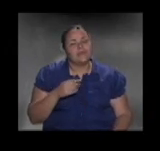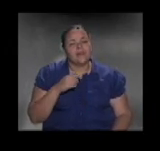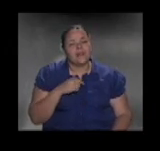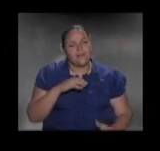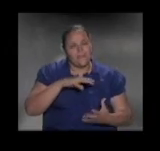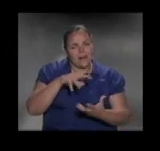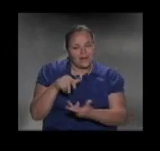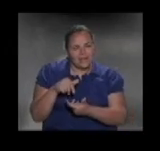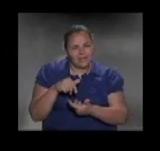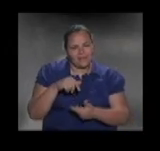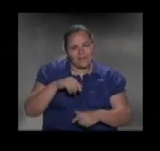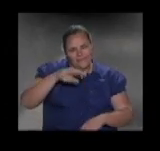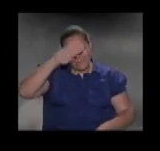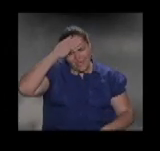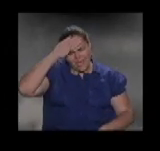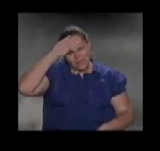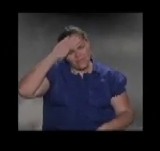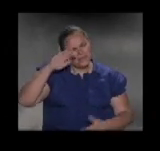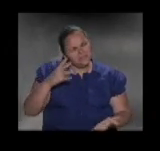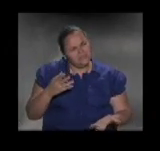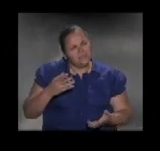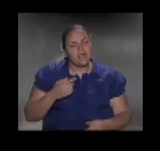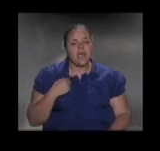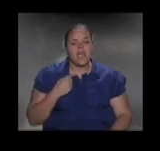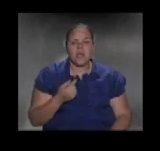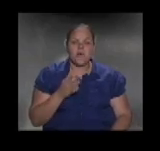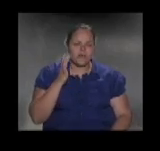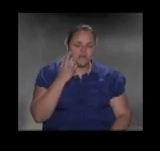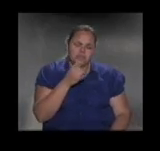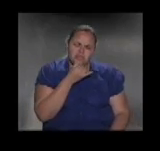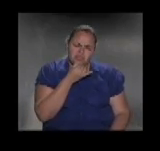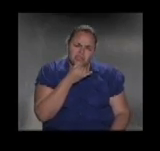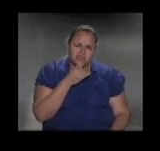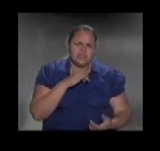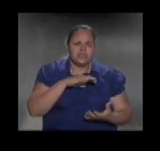foi O Planeta Está com Febre. É porque a gente é meio